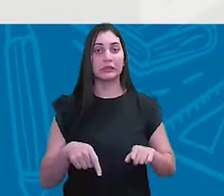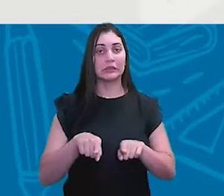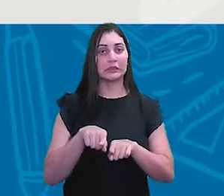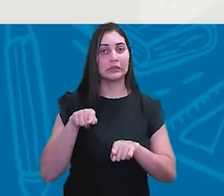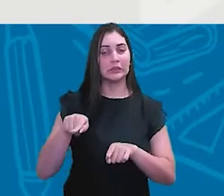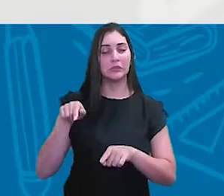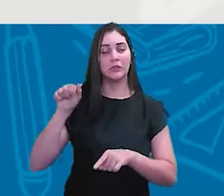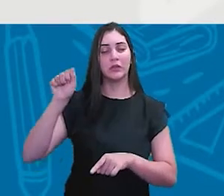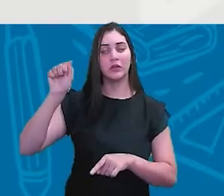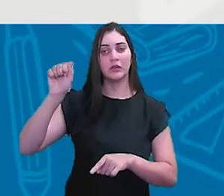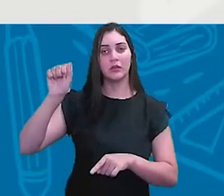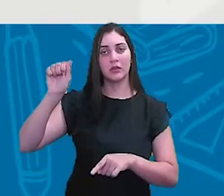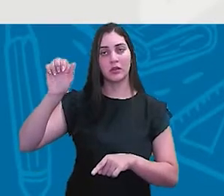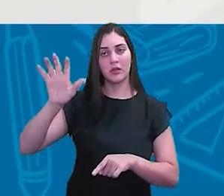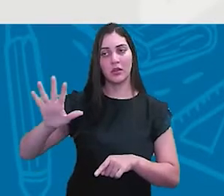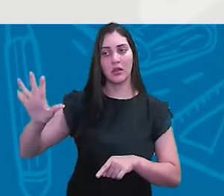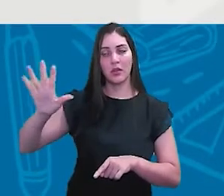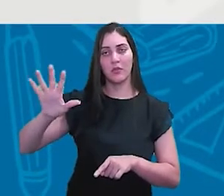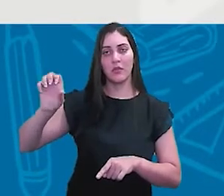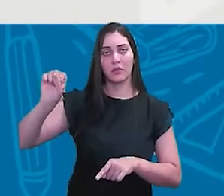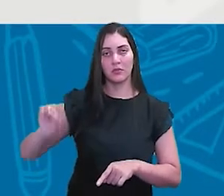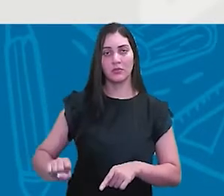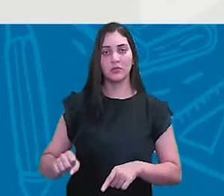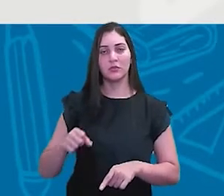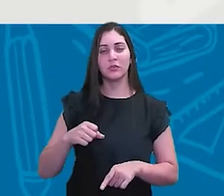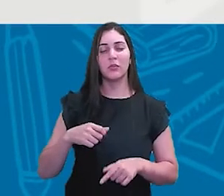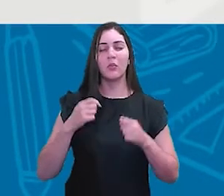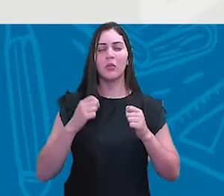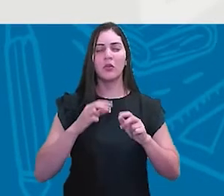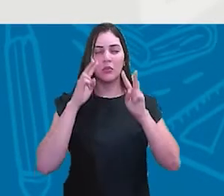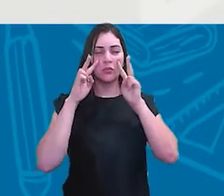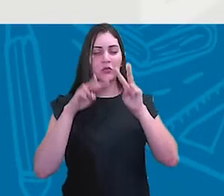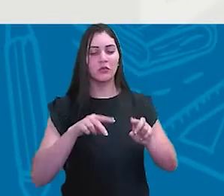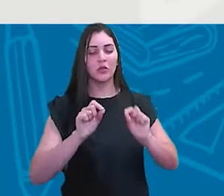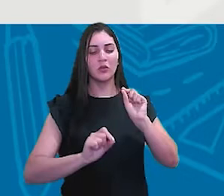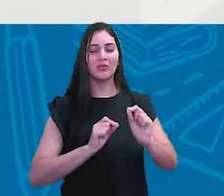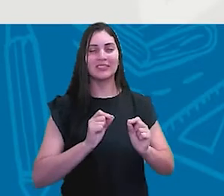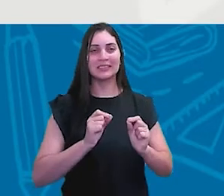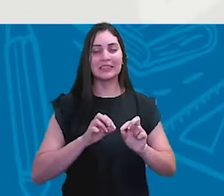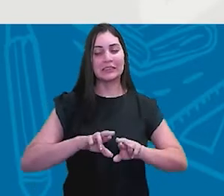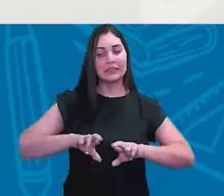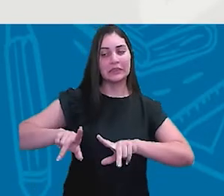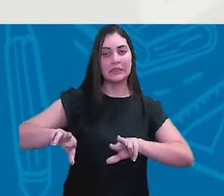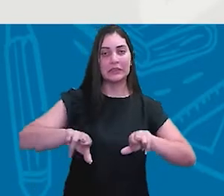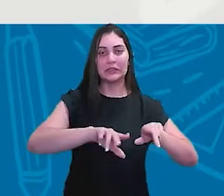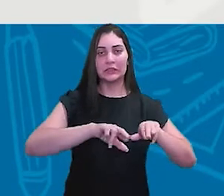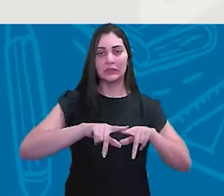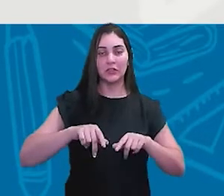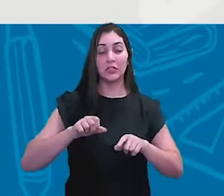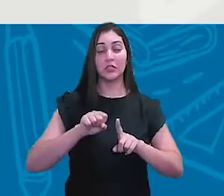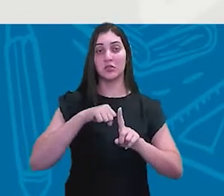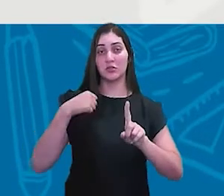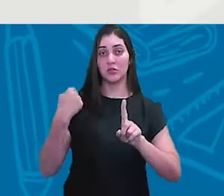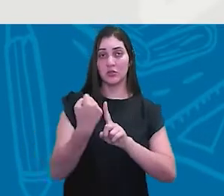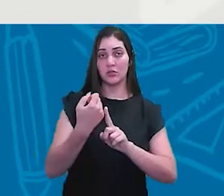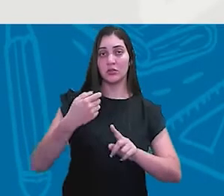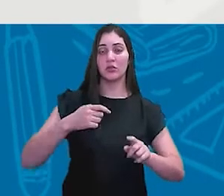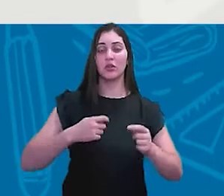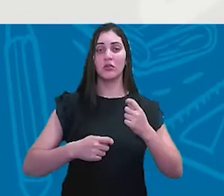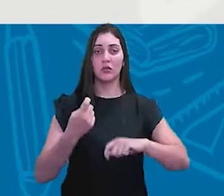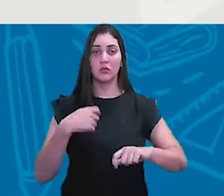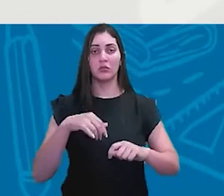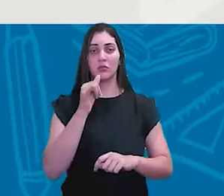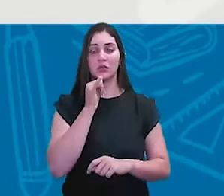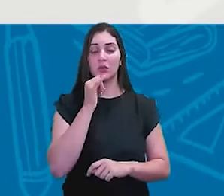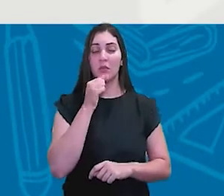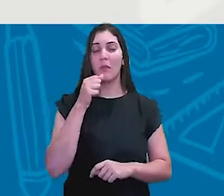Sul, nós podemos encontrar grandes disparidades, né, sociais e econômicas, né, entre os 12 países, né? O Brasil é um país